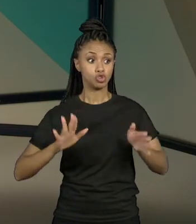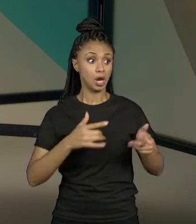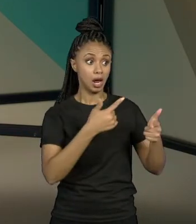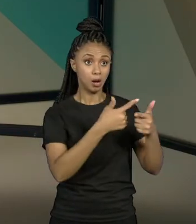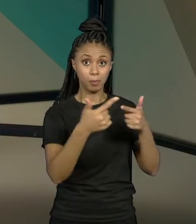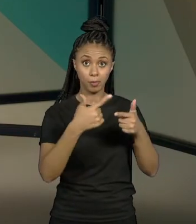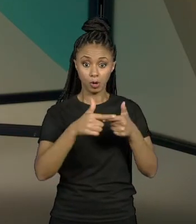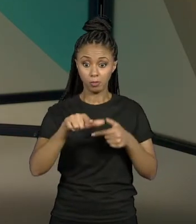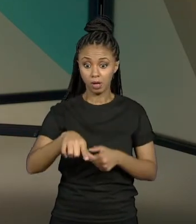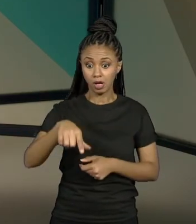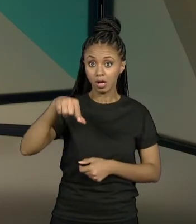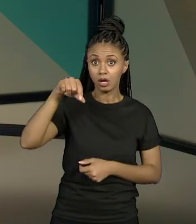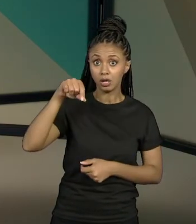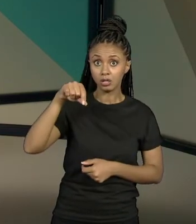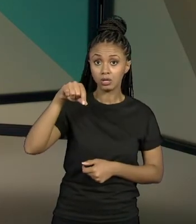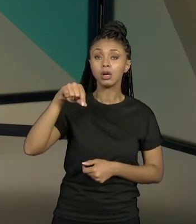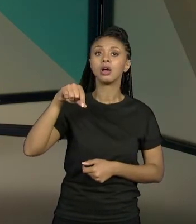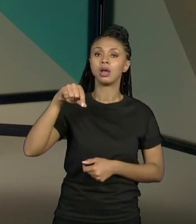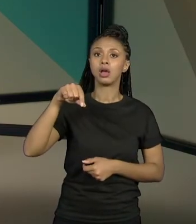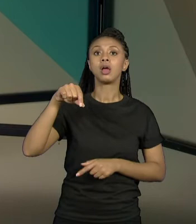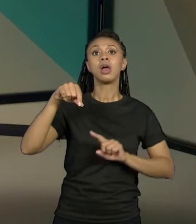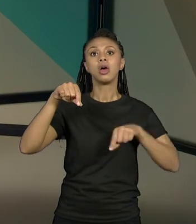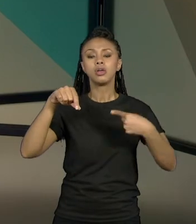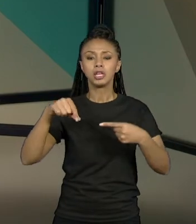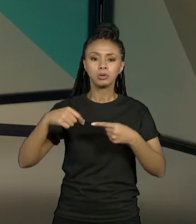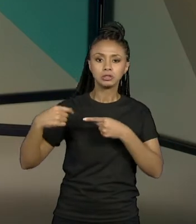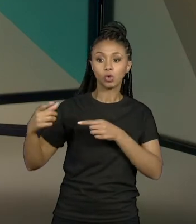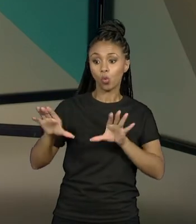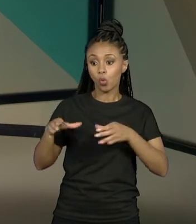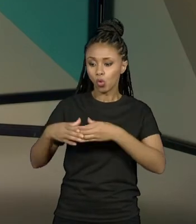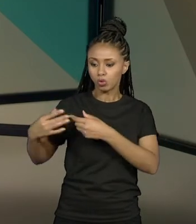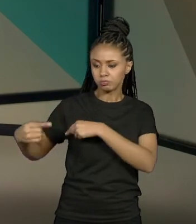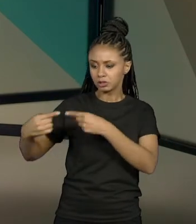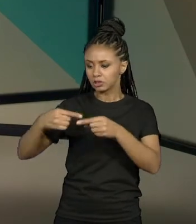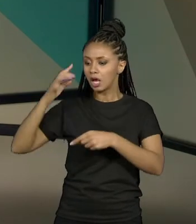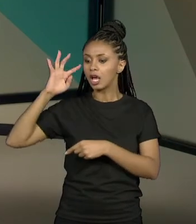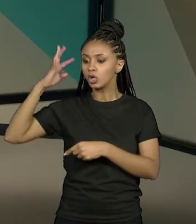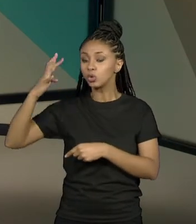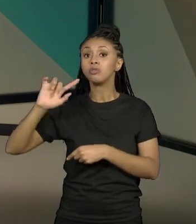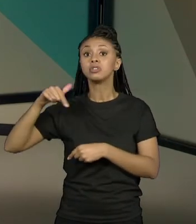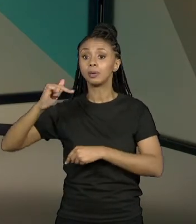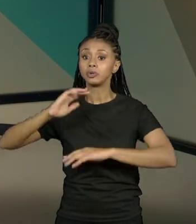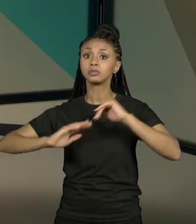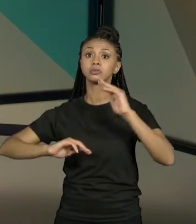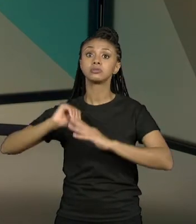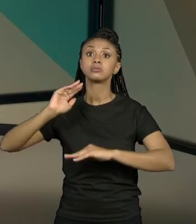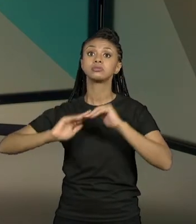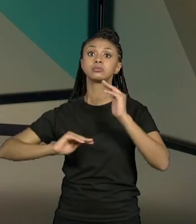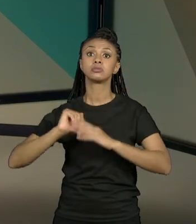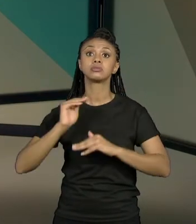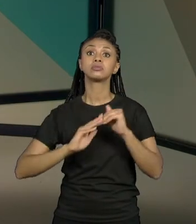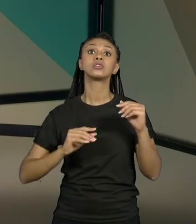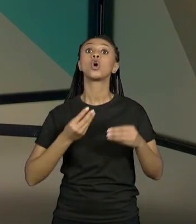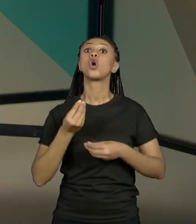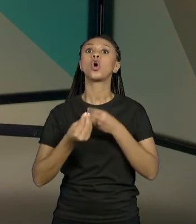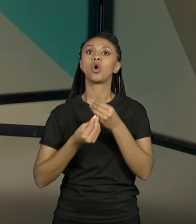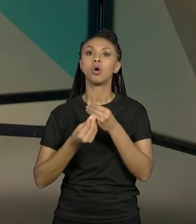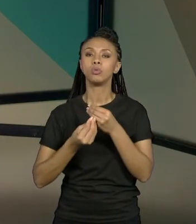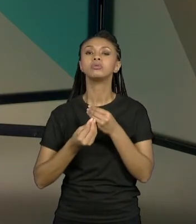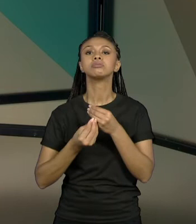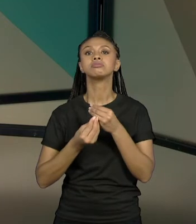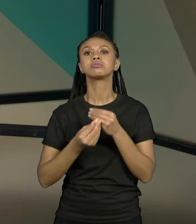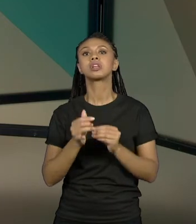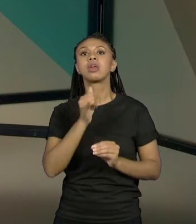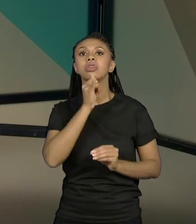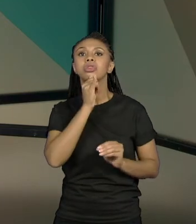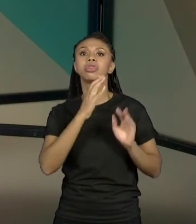ser resolvido, você vai buscar uma solução em grupo e tentar implementar essa solução, culminando com um protótipo.